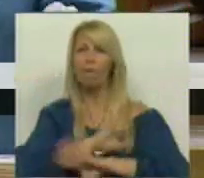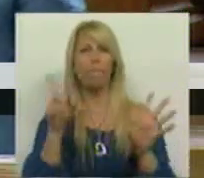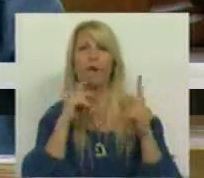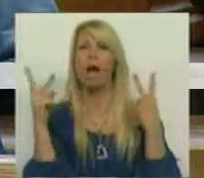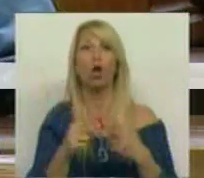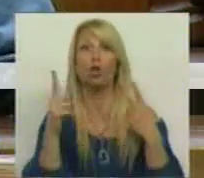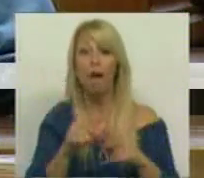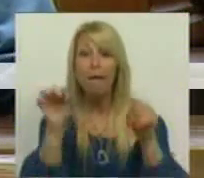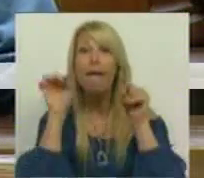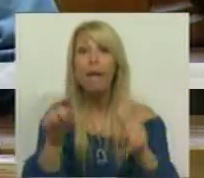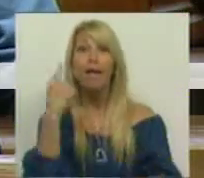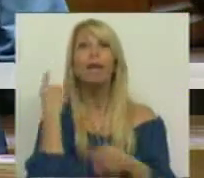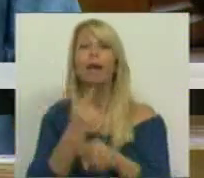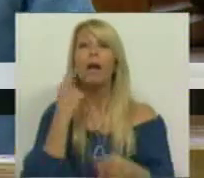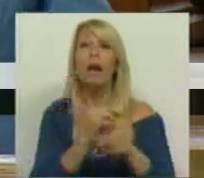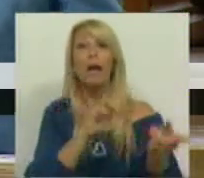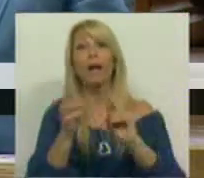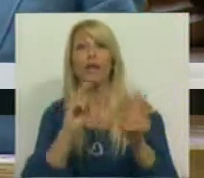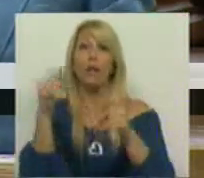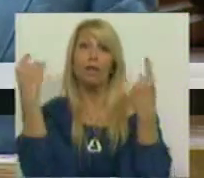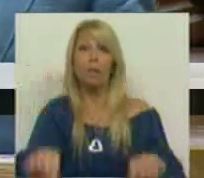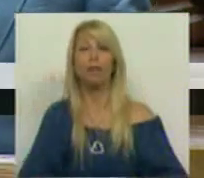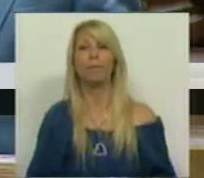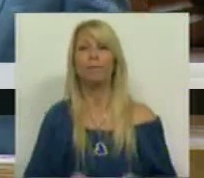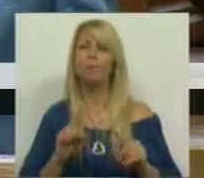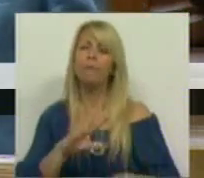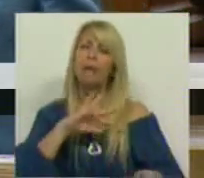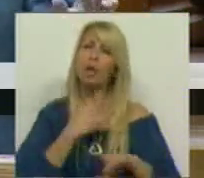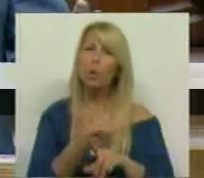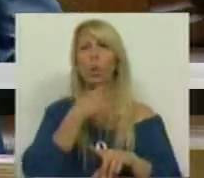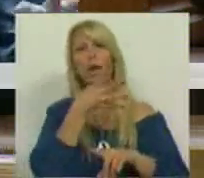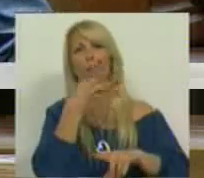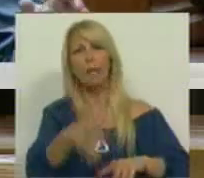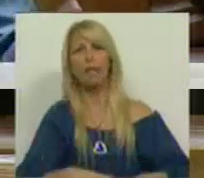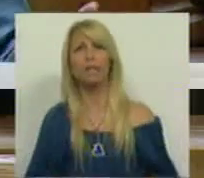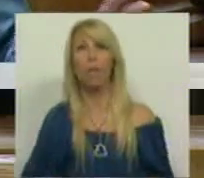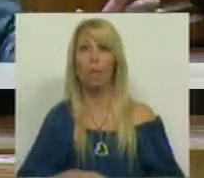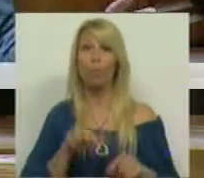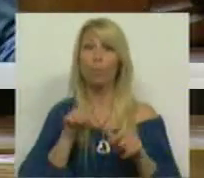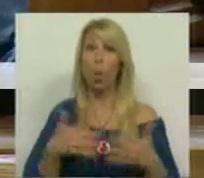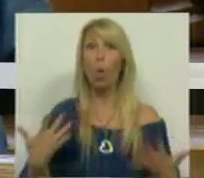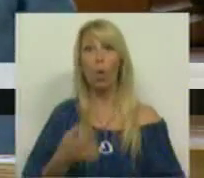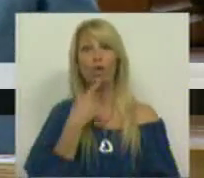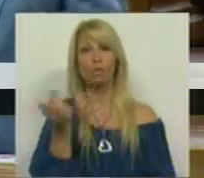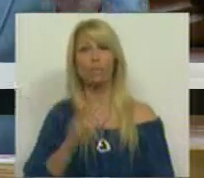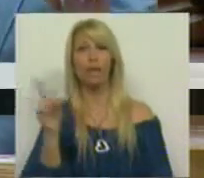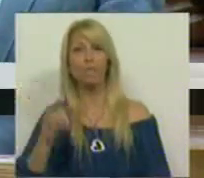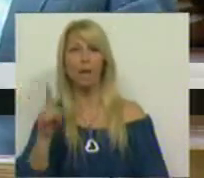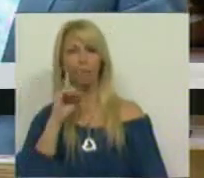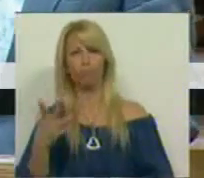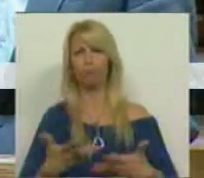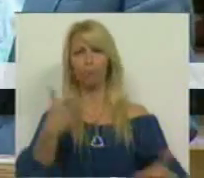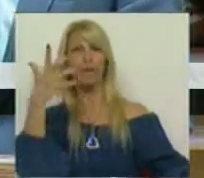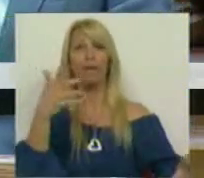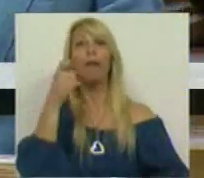é exatamente isso que este retificativo traz. Mas há um outro argumento, repetido hoje com mais veemência. É que aqueles